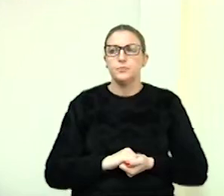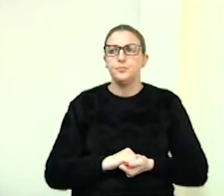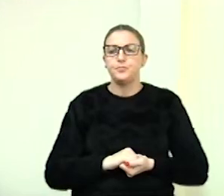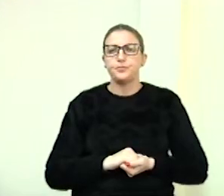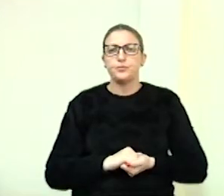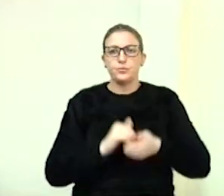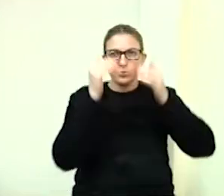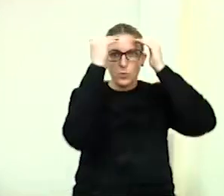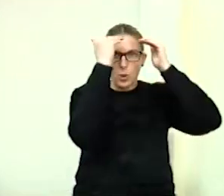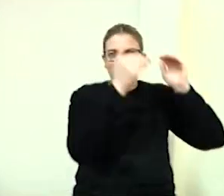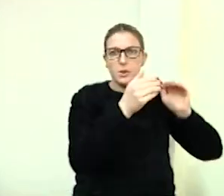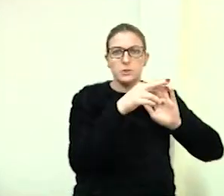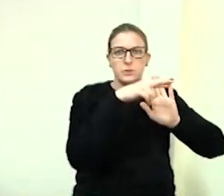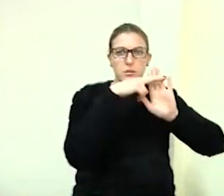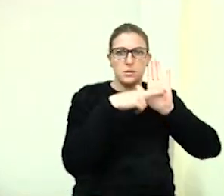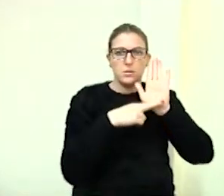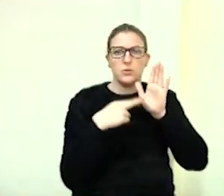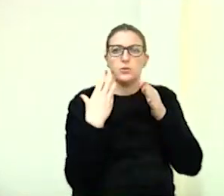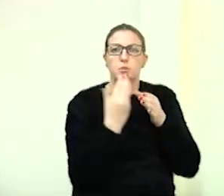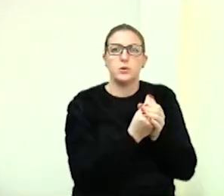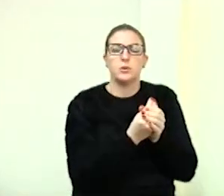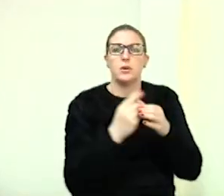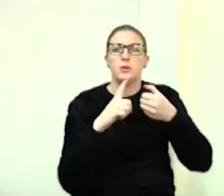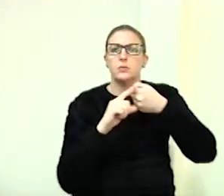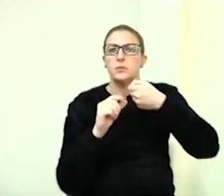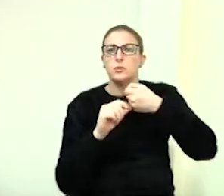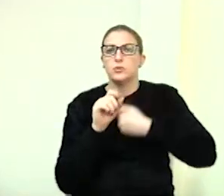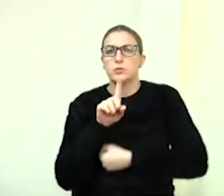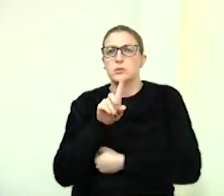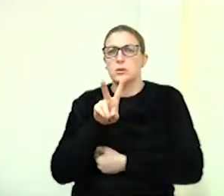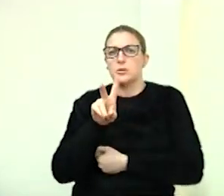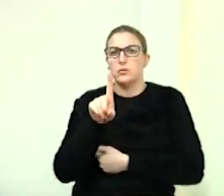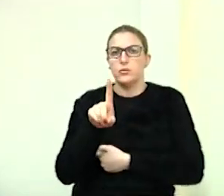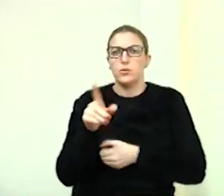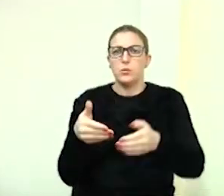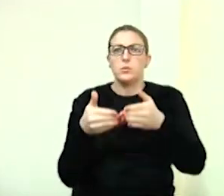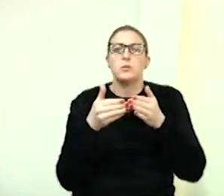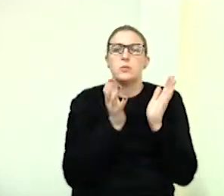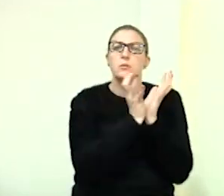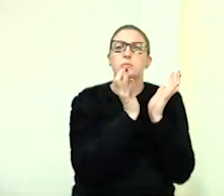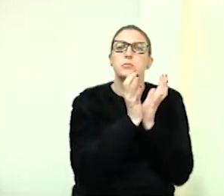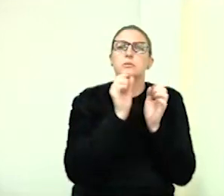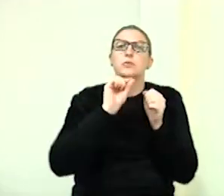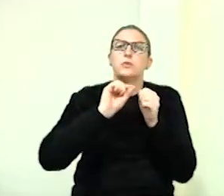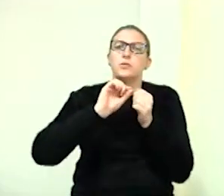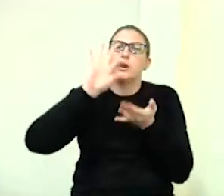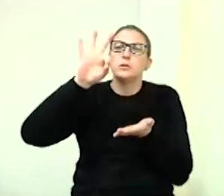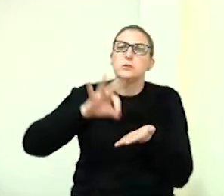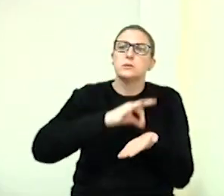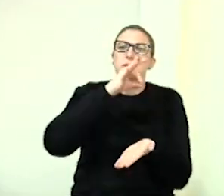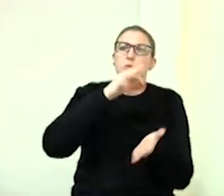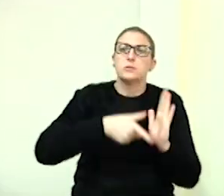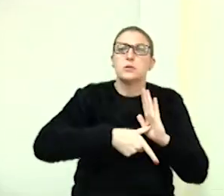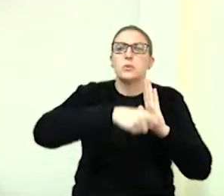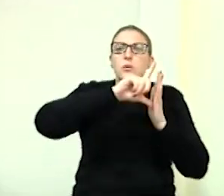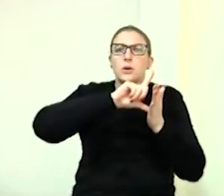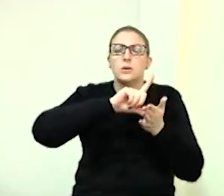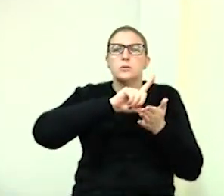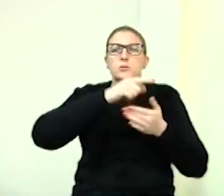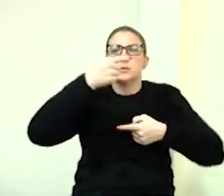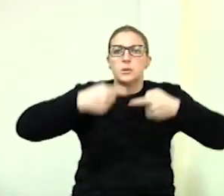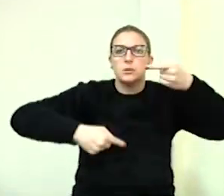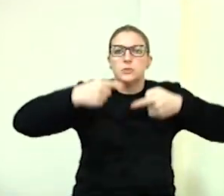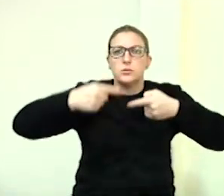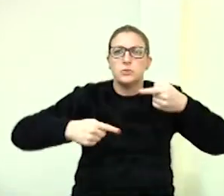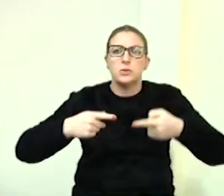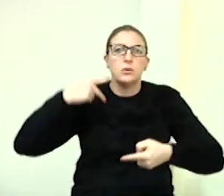Conforme o regimento interno, no artigo 121, solicita aos nobres pares para que proceda sua inscrição prévia ao expediente político junto ao sistema